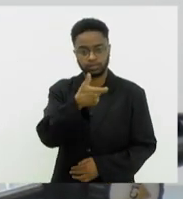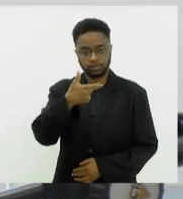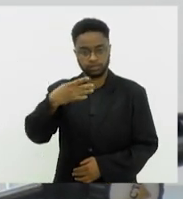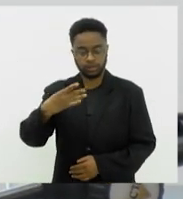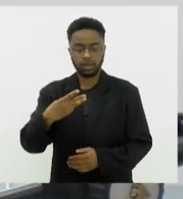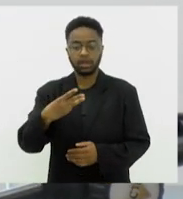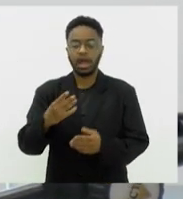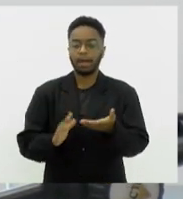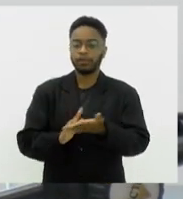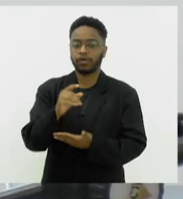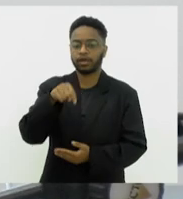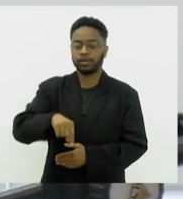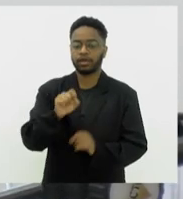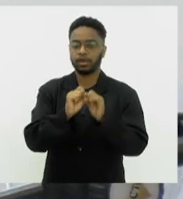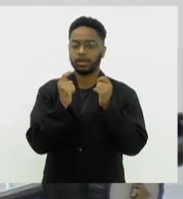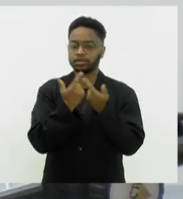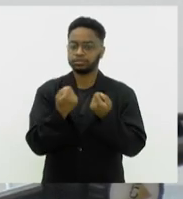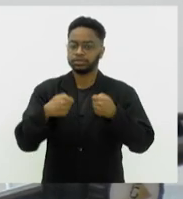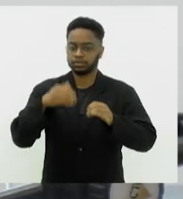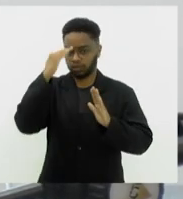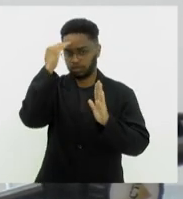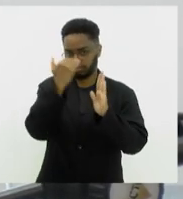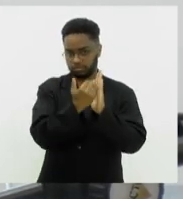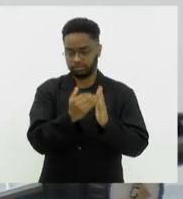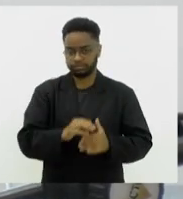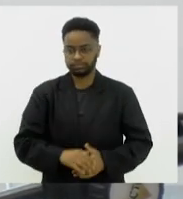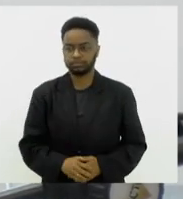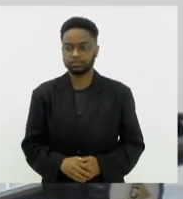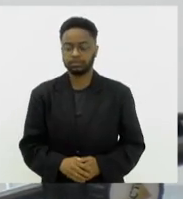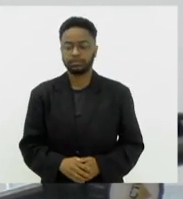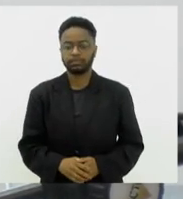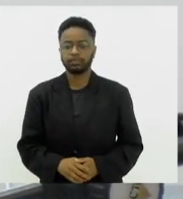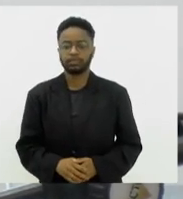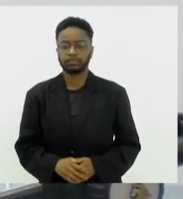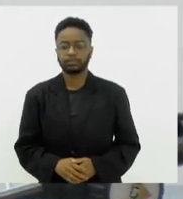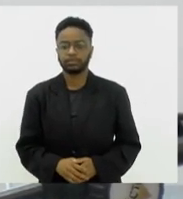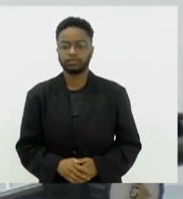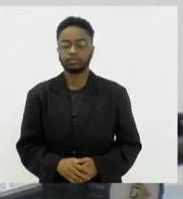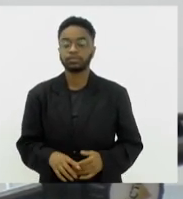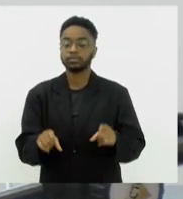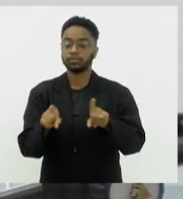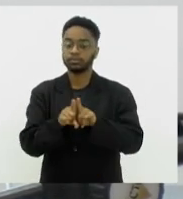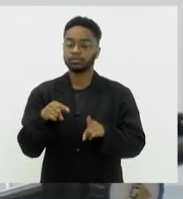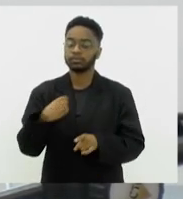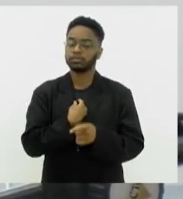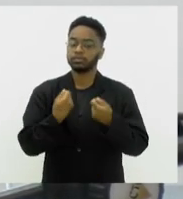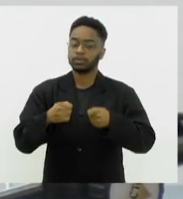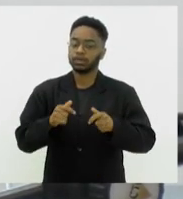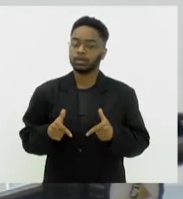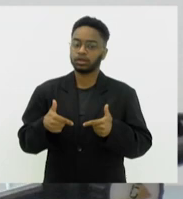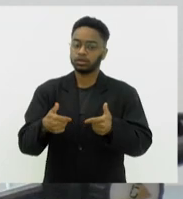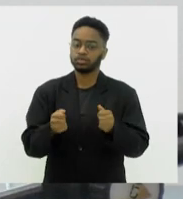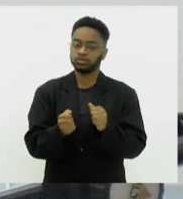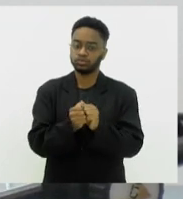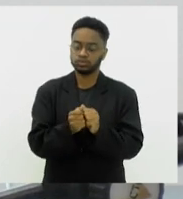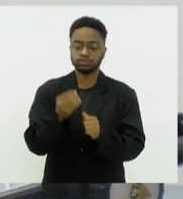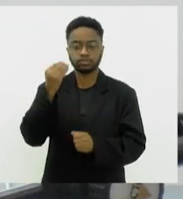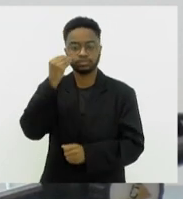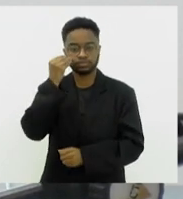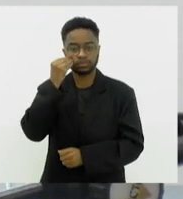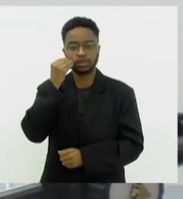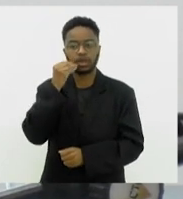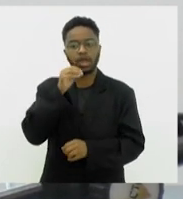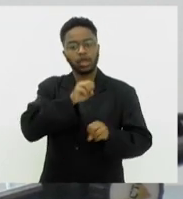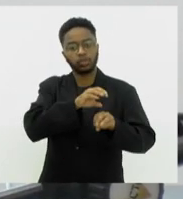devidamente cumpridas e não apenas isso devemos atuar junto para que haja uma reeducação em